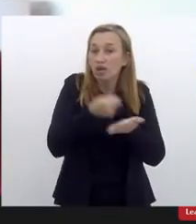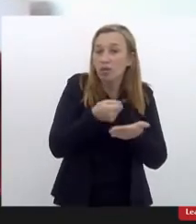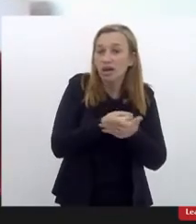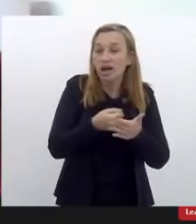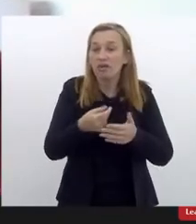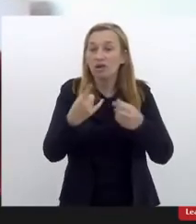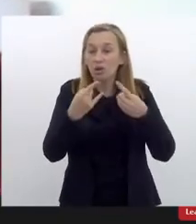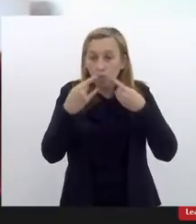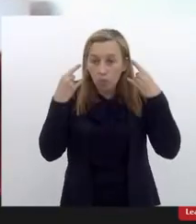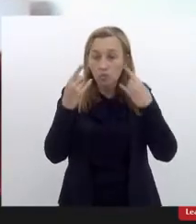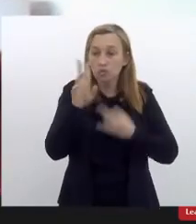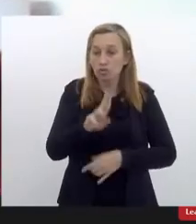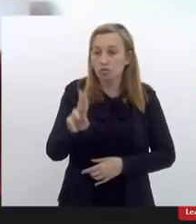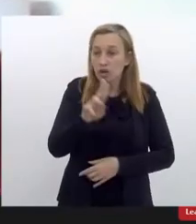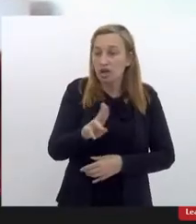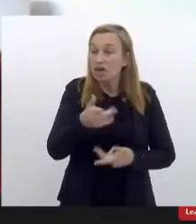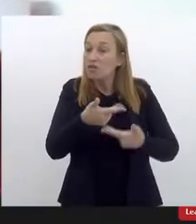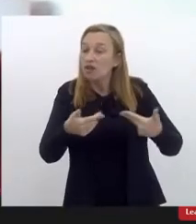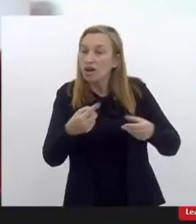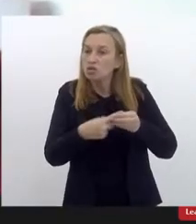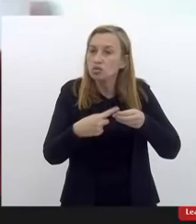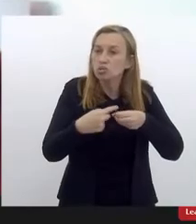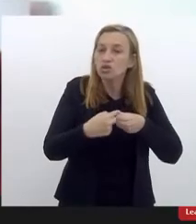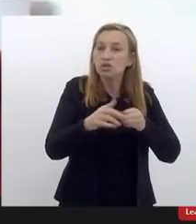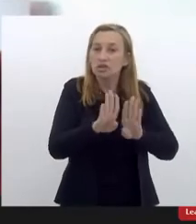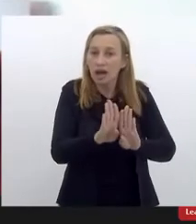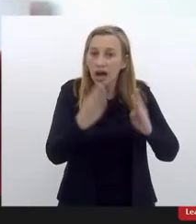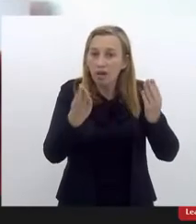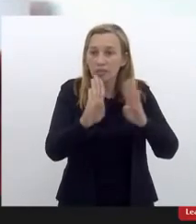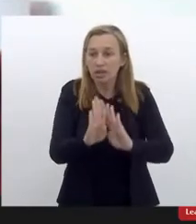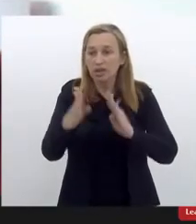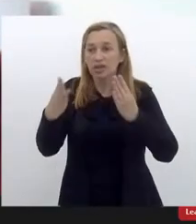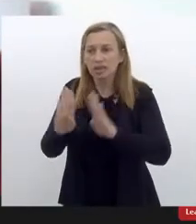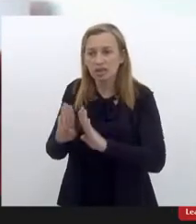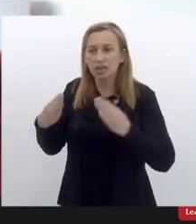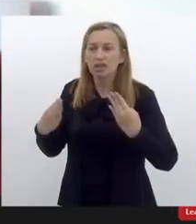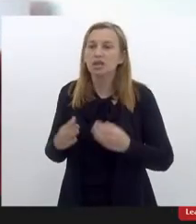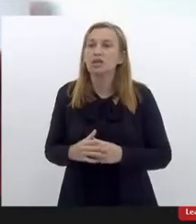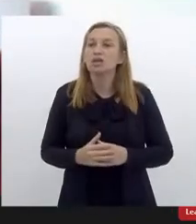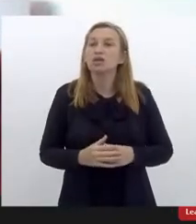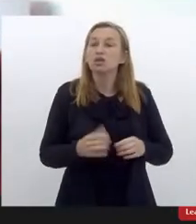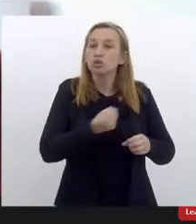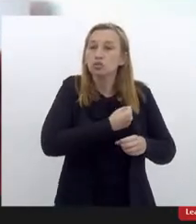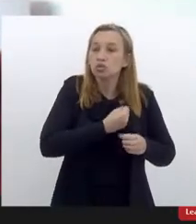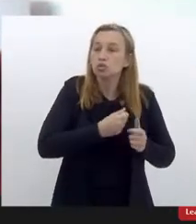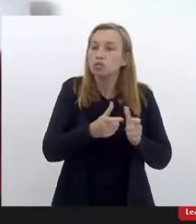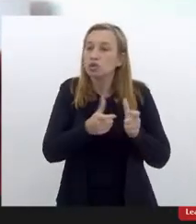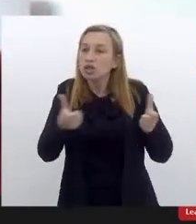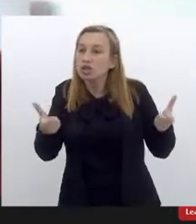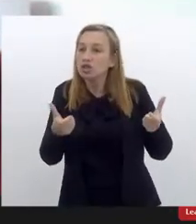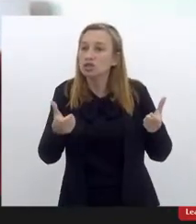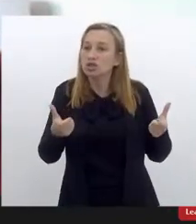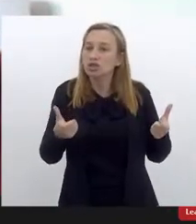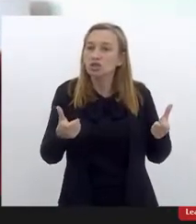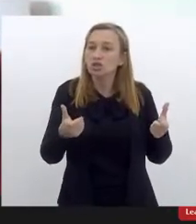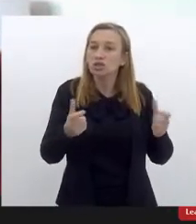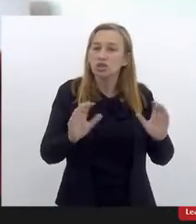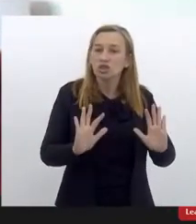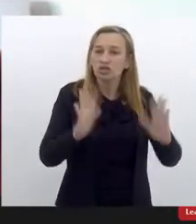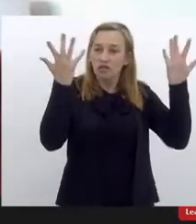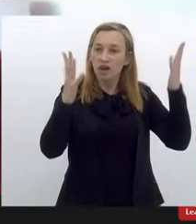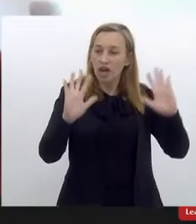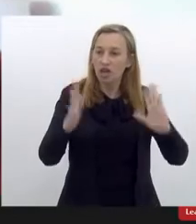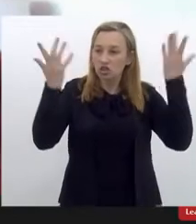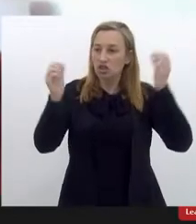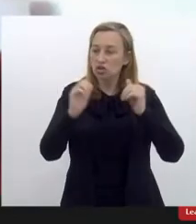máscaras, vários municípios reabrem e aumentam a lotação para boates, estádios